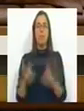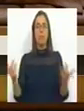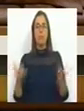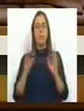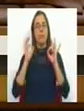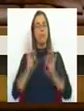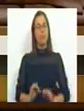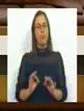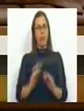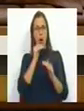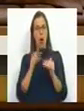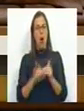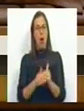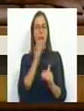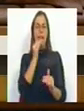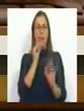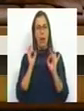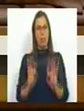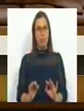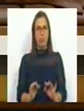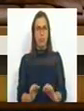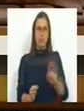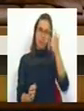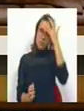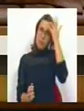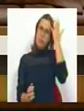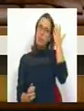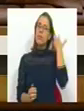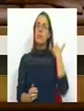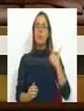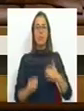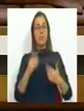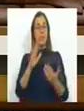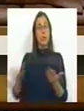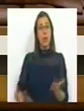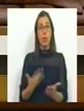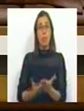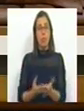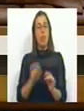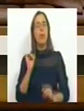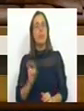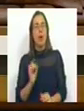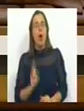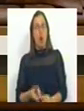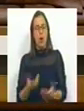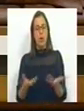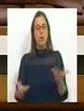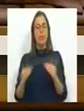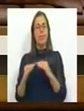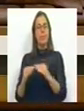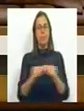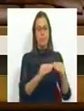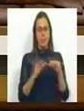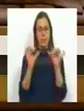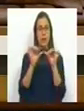um conveniente ordenamento do território. O regime que se propõe visa harmonizar